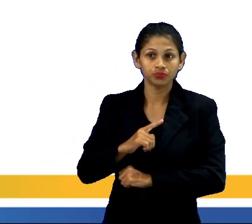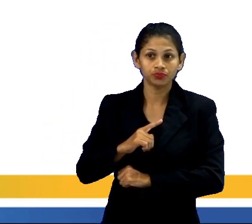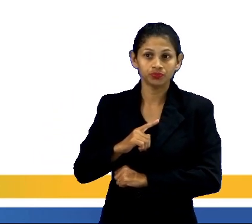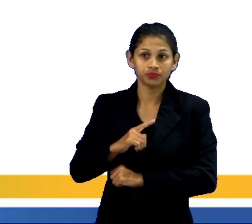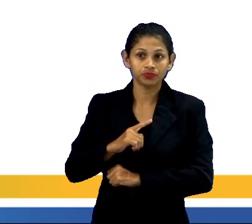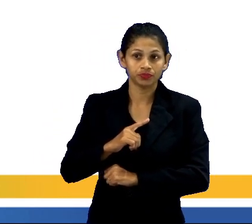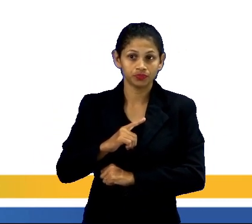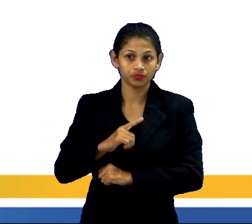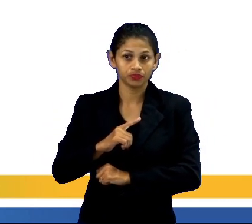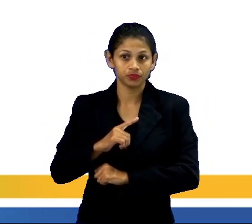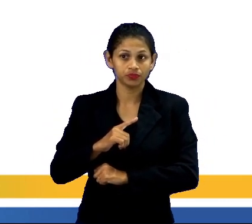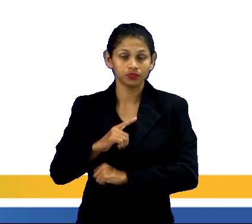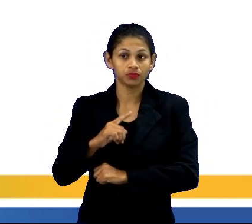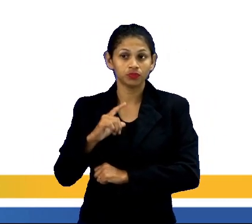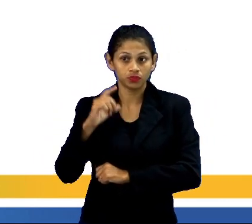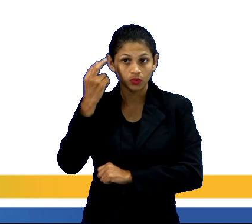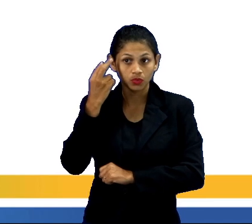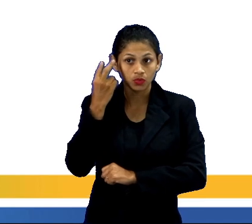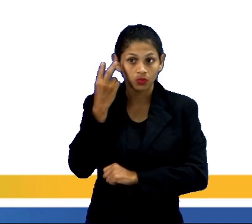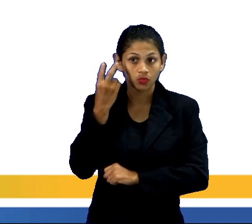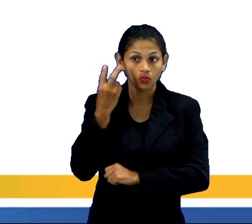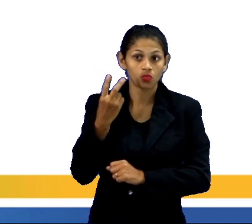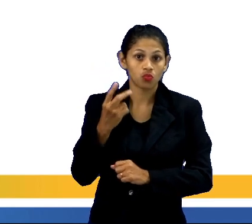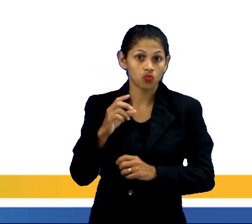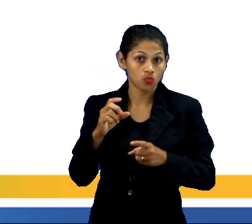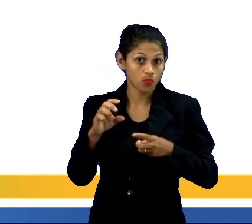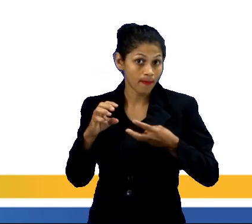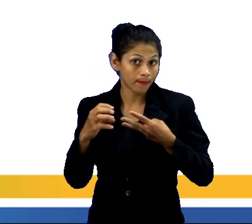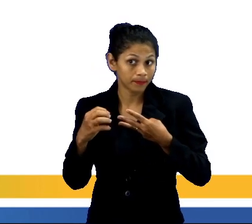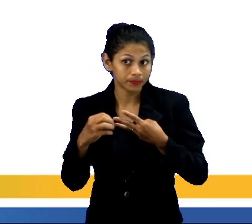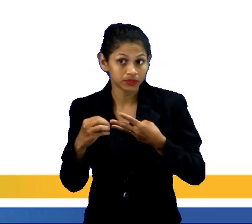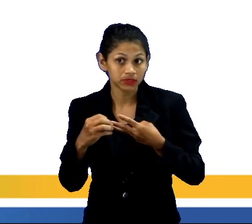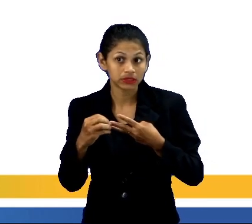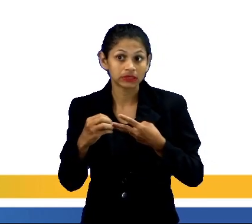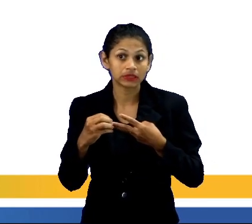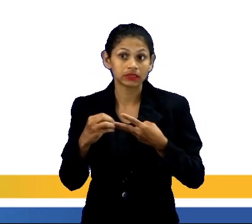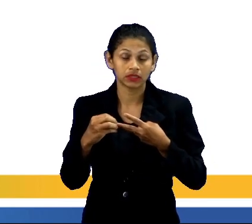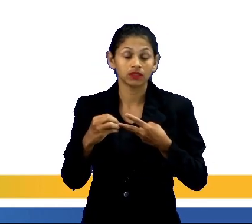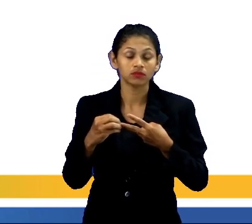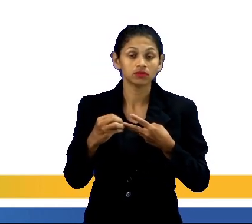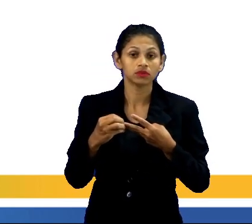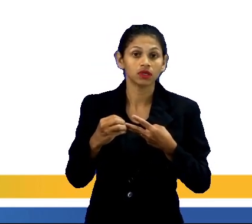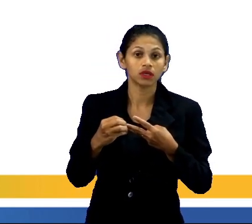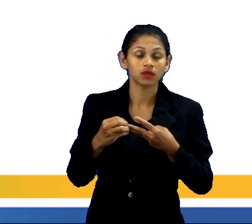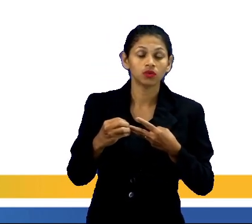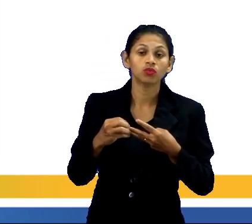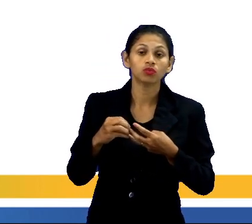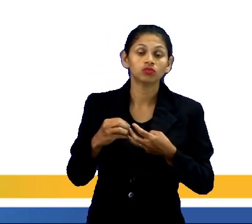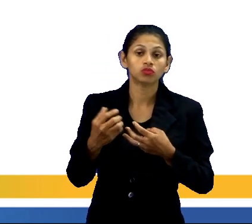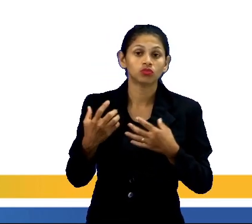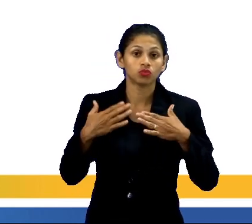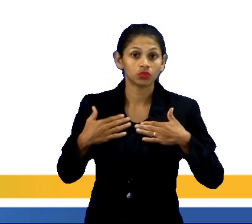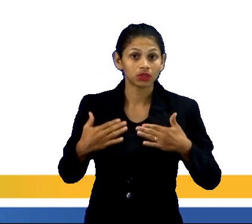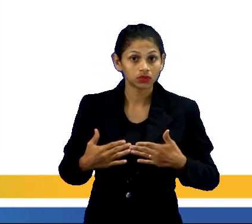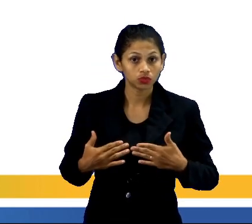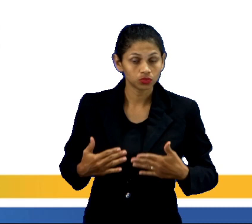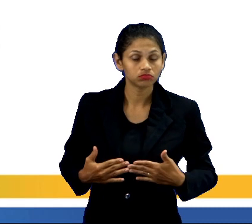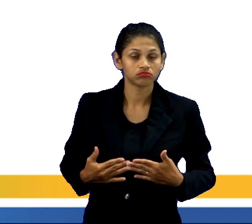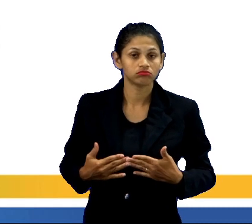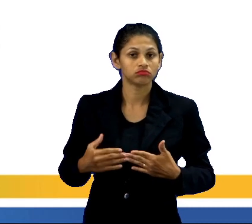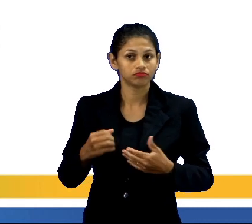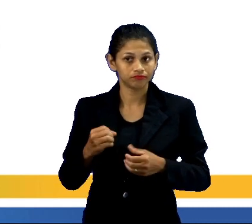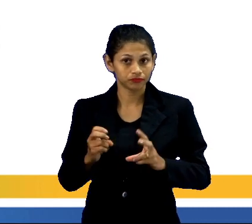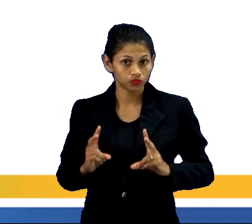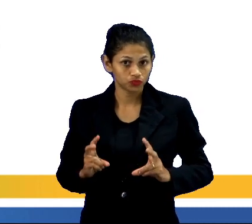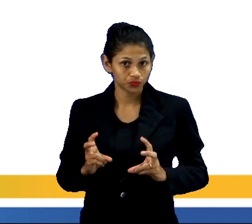de células cancerígenas e um órgão com o tumor. Então como que funciona, como que ocorre